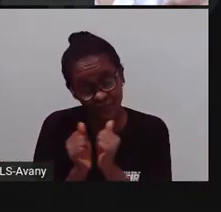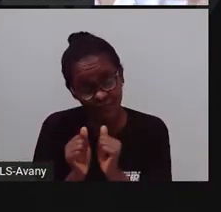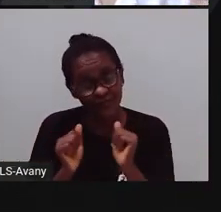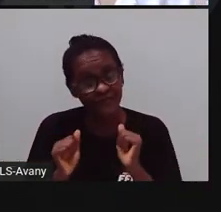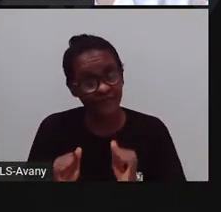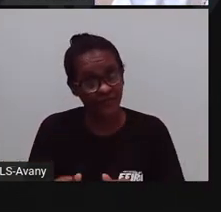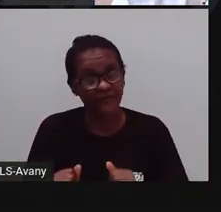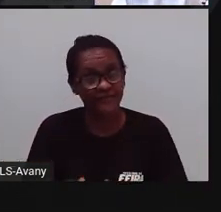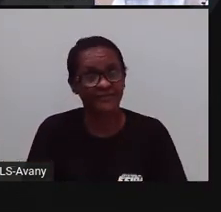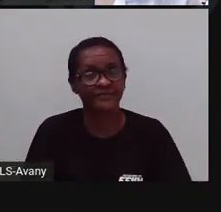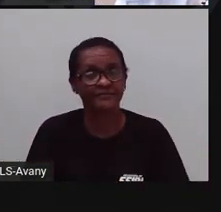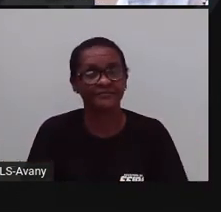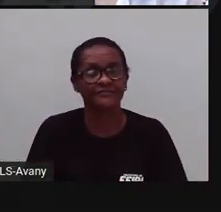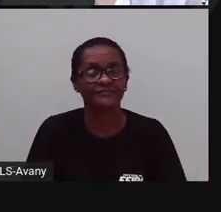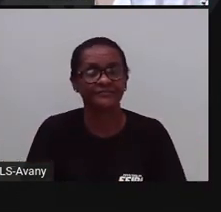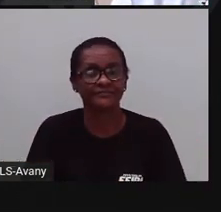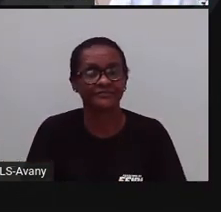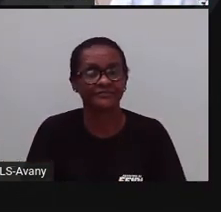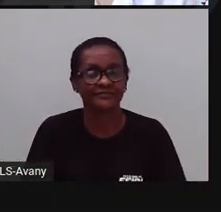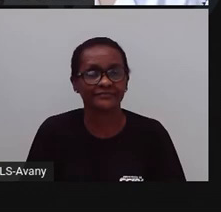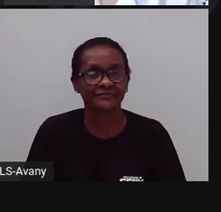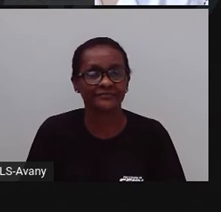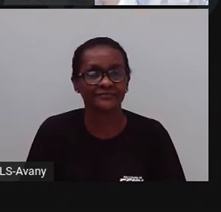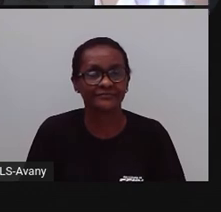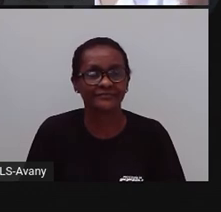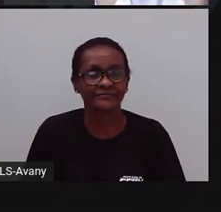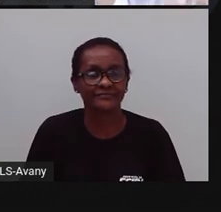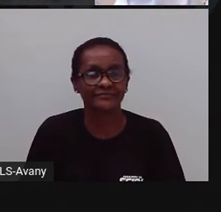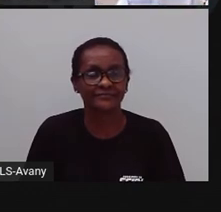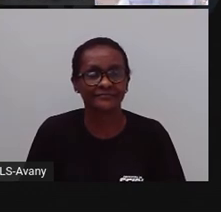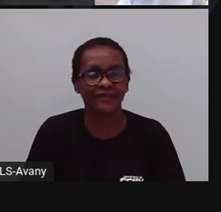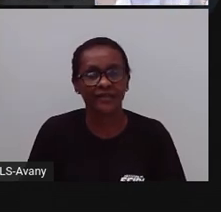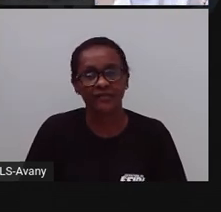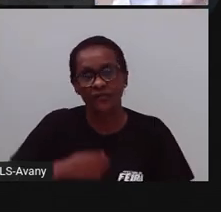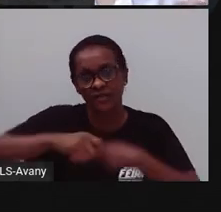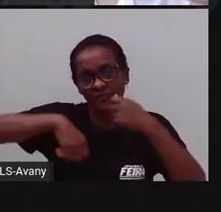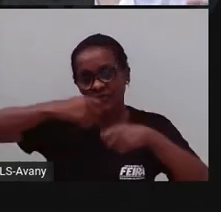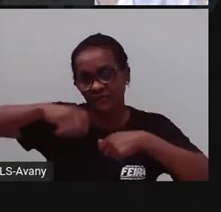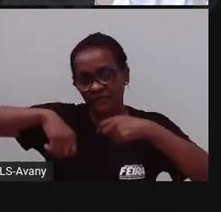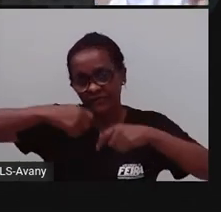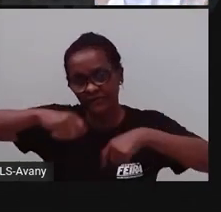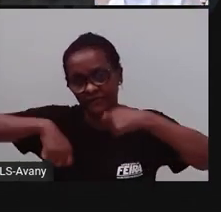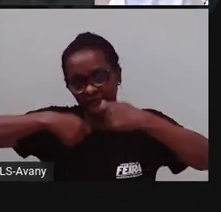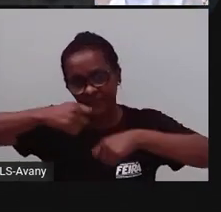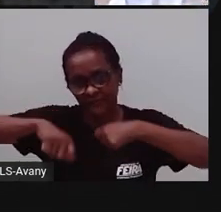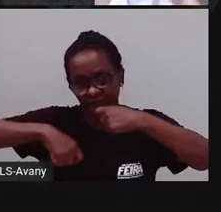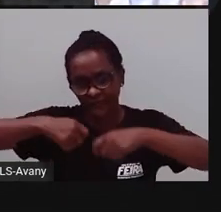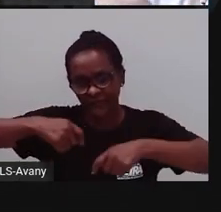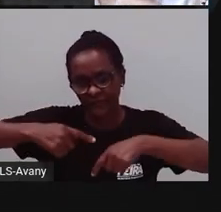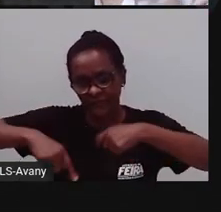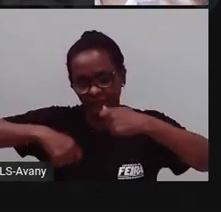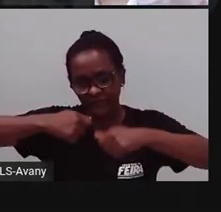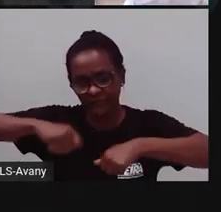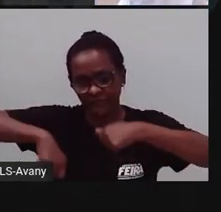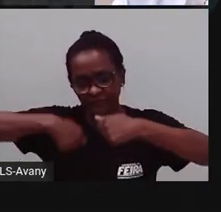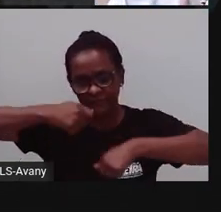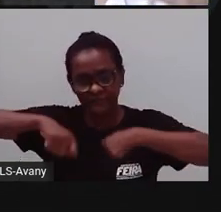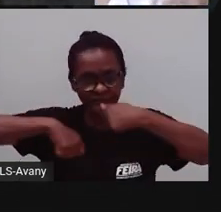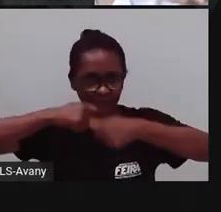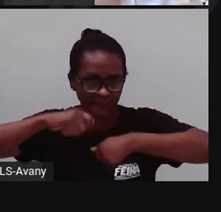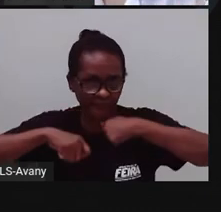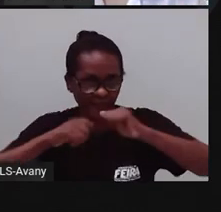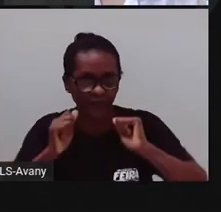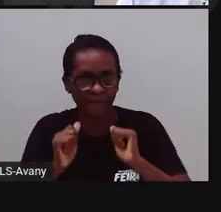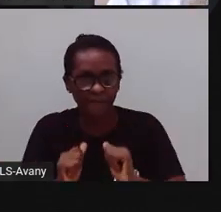se você tiver aí no seu almoço aí para fazer um almoço na família no domingo pede fala com mamãe vamos fazer um